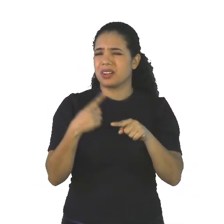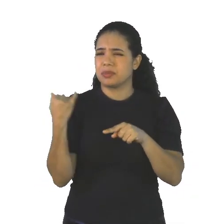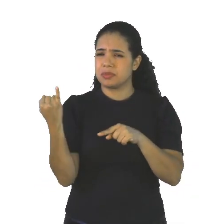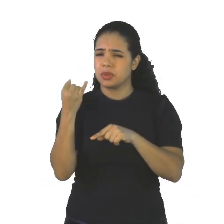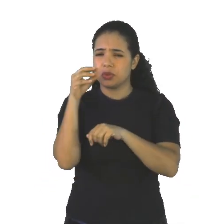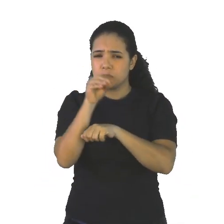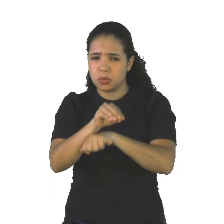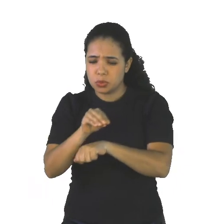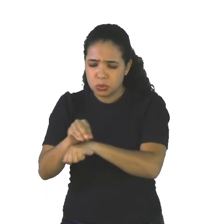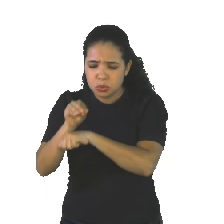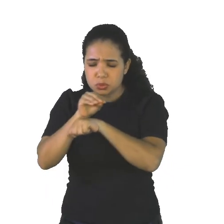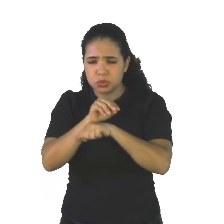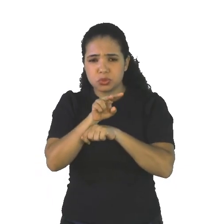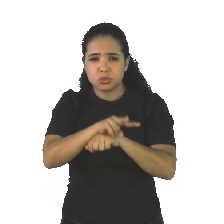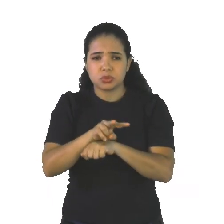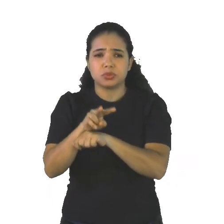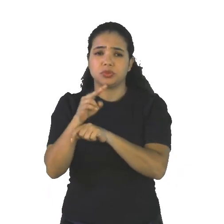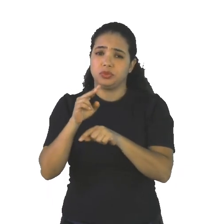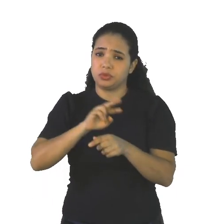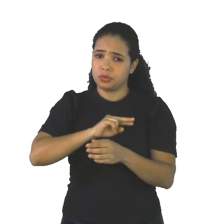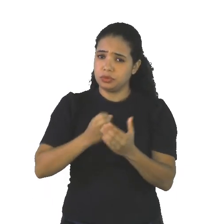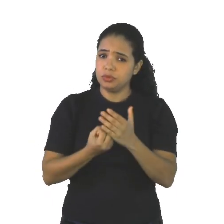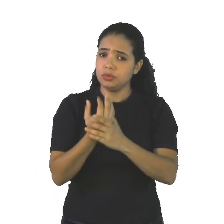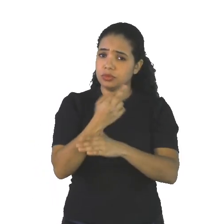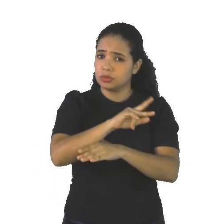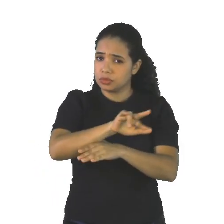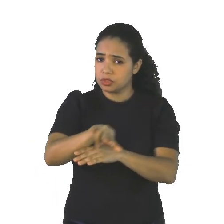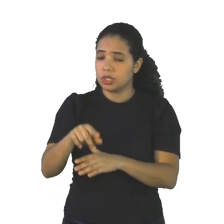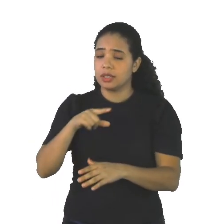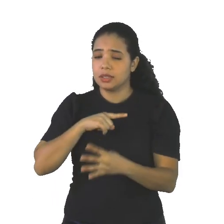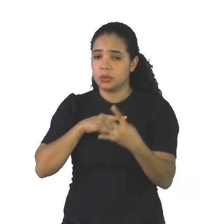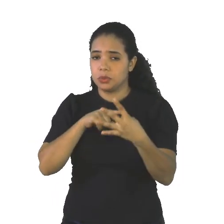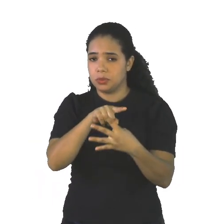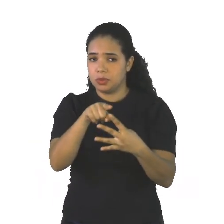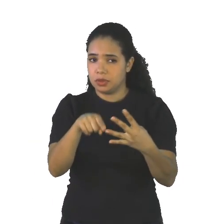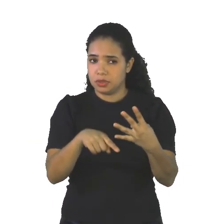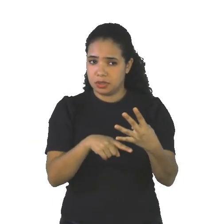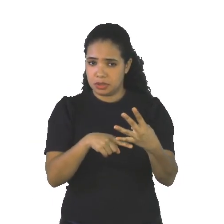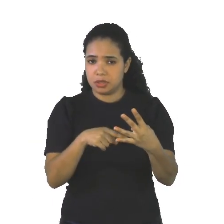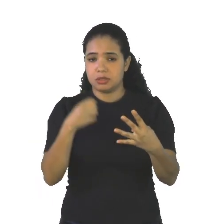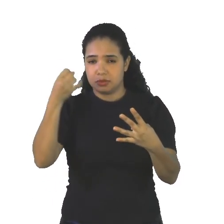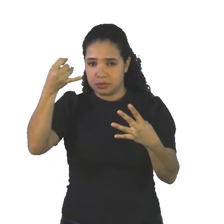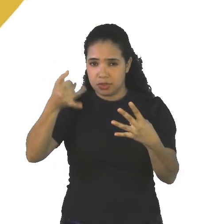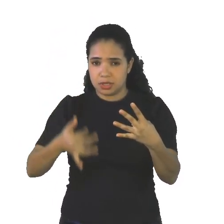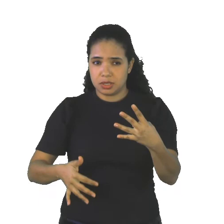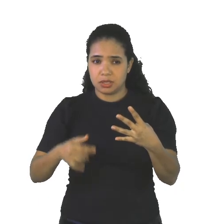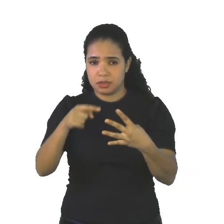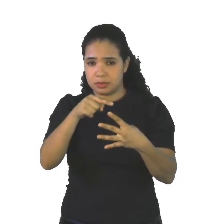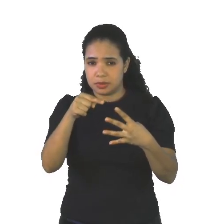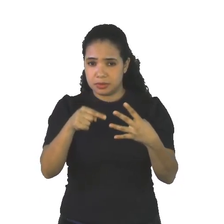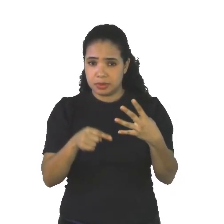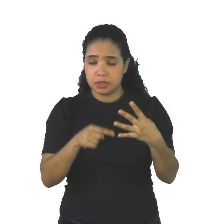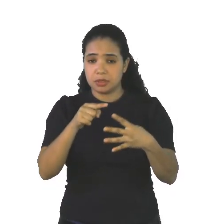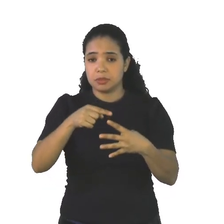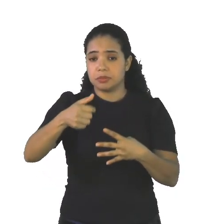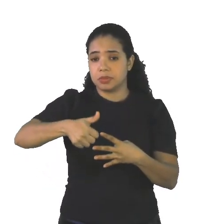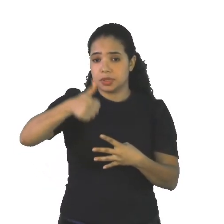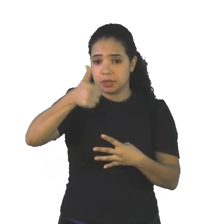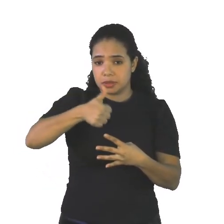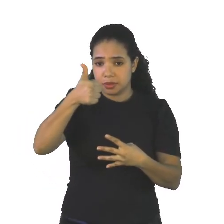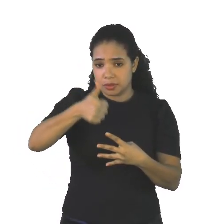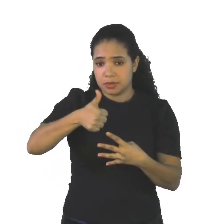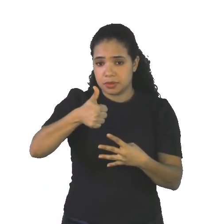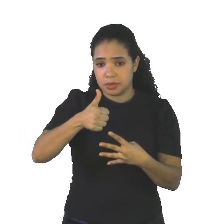a biodiversidade? Eu dei 4 motivos para vocês aí, nós vamos lá falar sobre ele. Primeiro motivo,